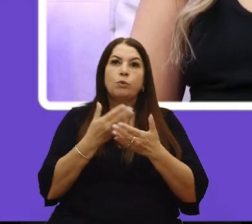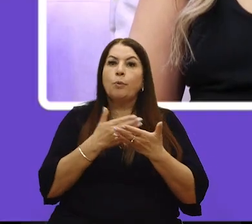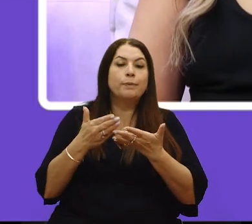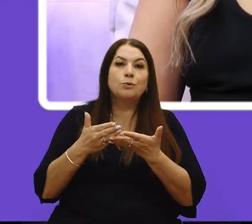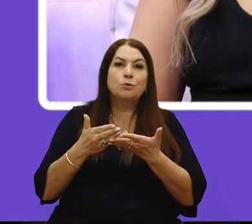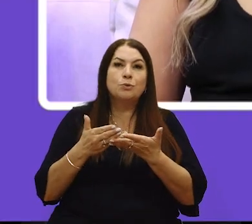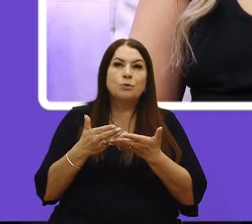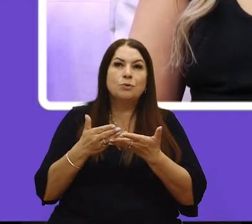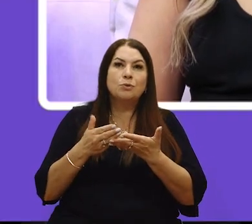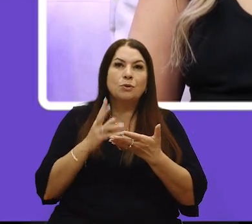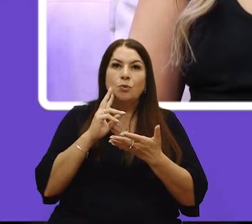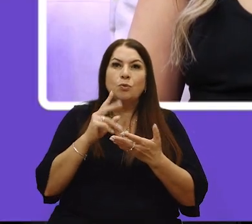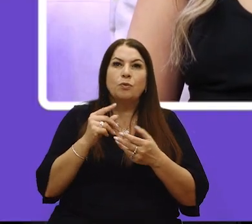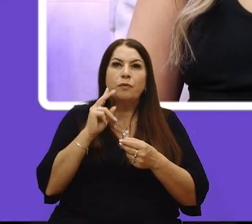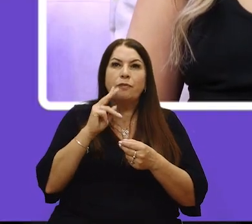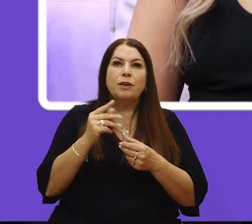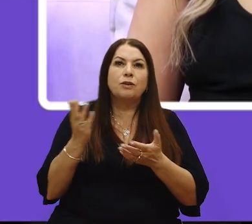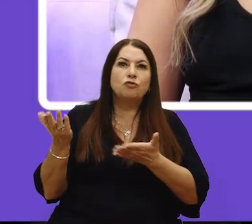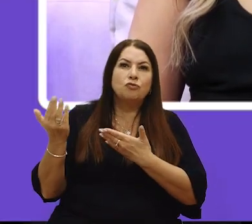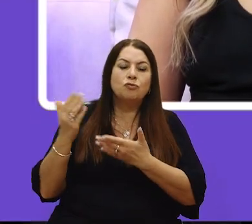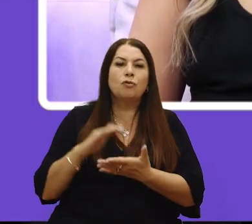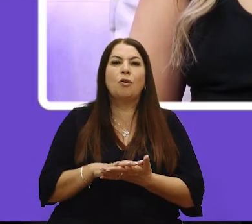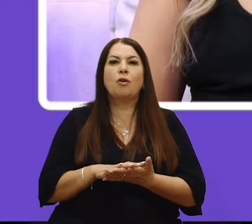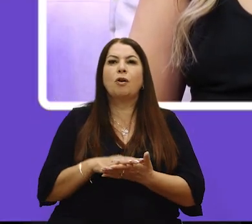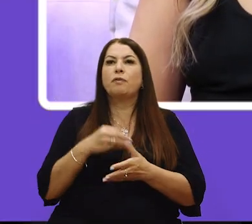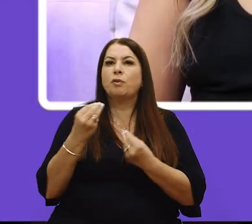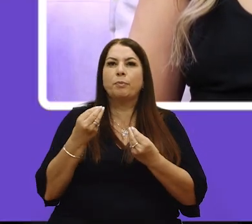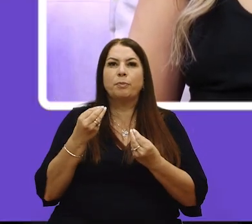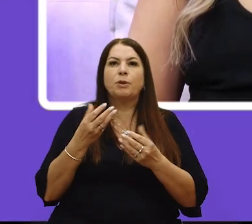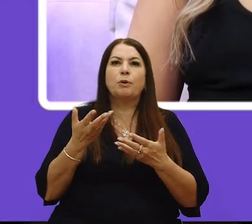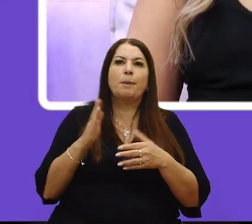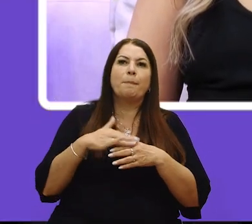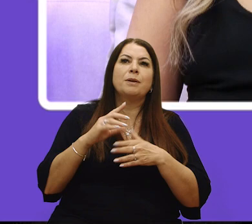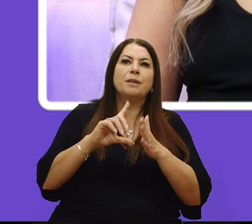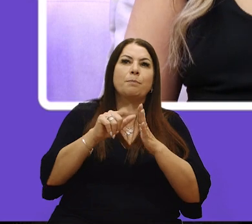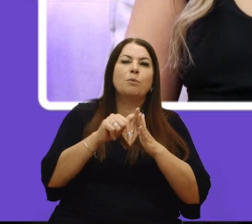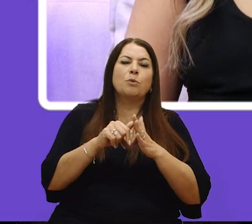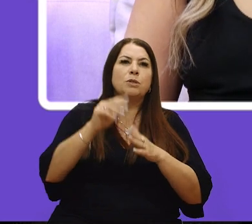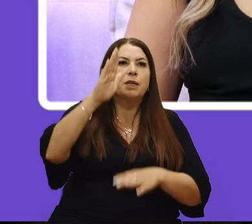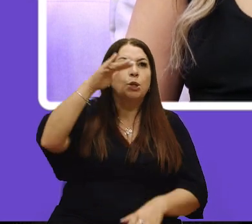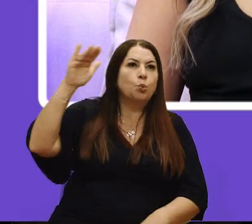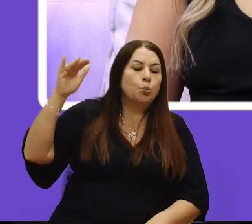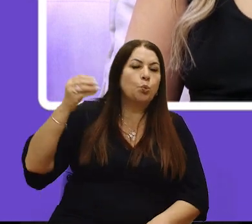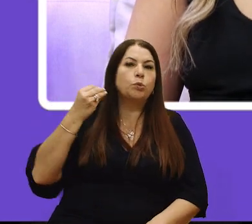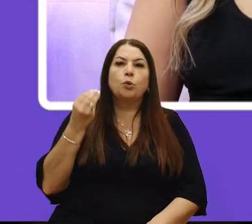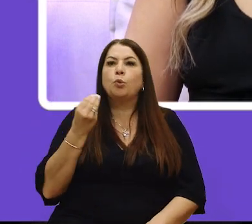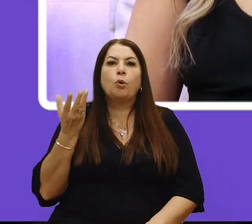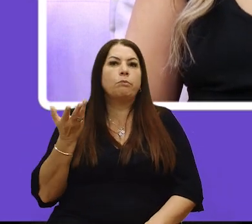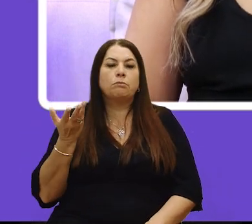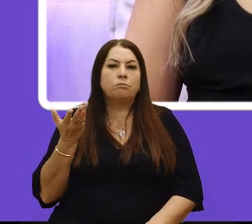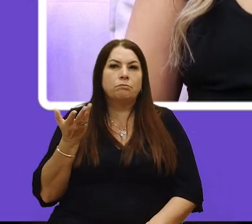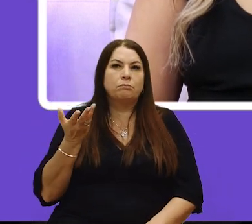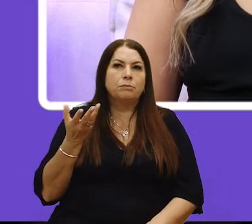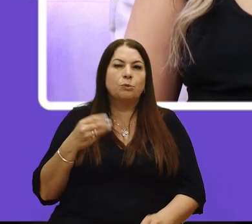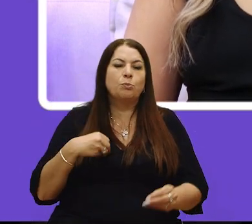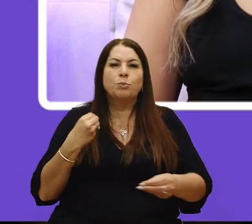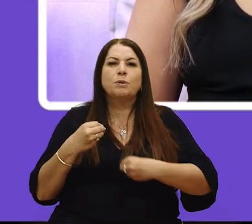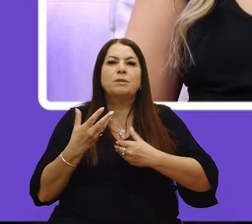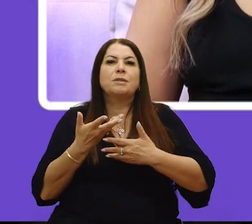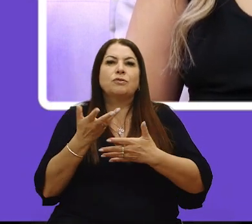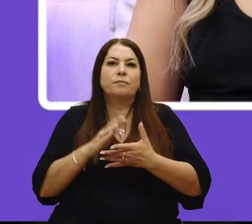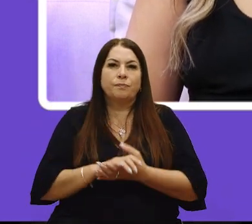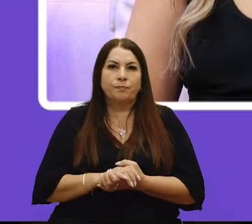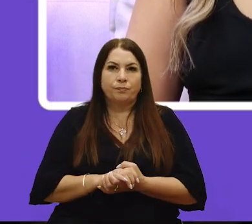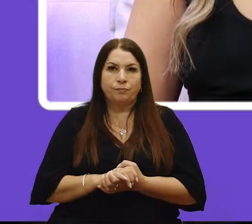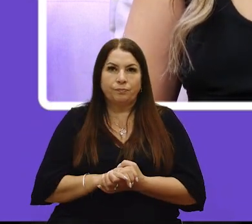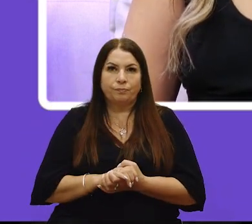muito inchada? Quando que começou? Tu já enfrenta isso desde jovem? Ou foi mais depois, quando ficou adulta? Mas